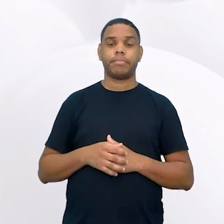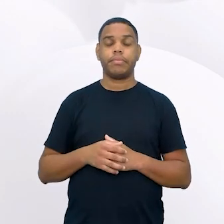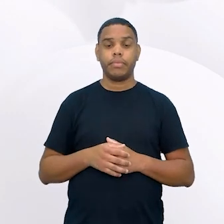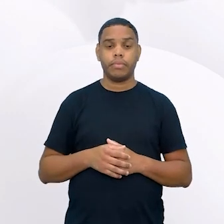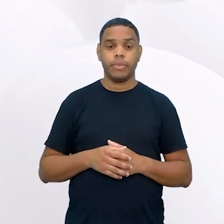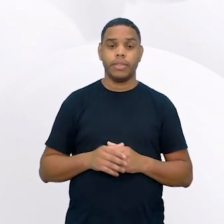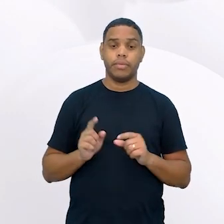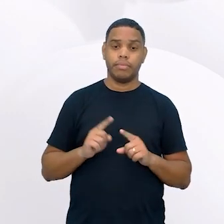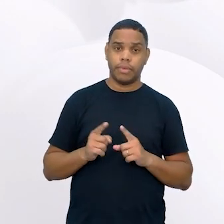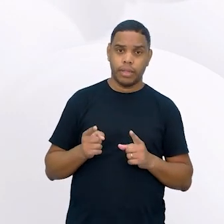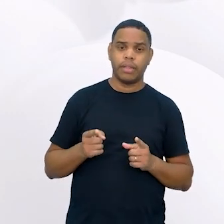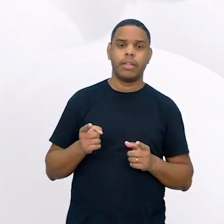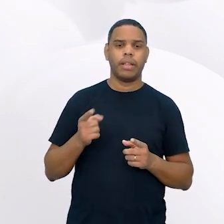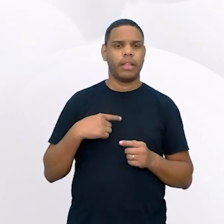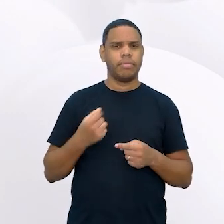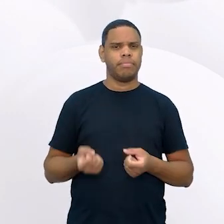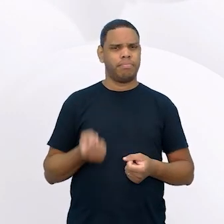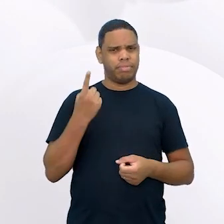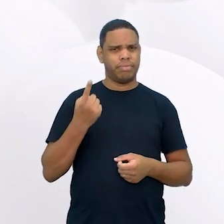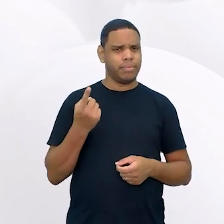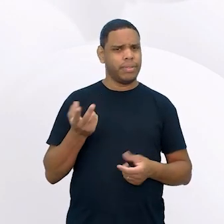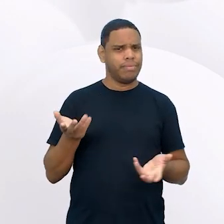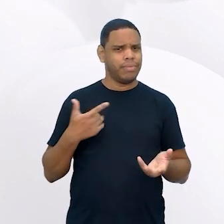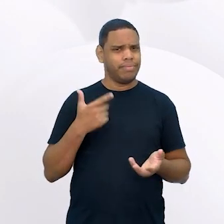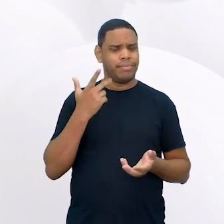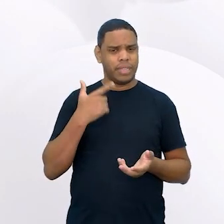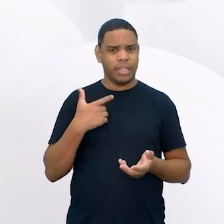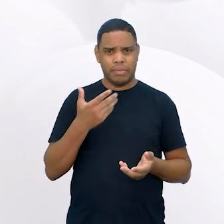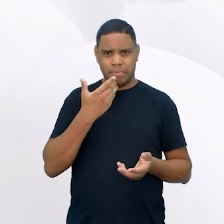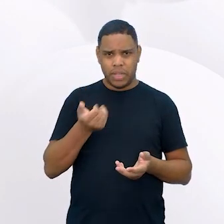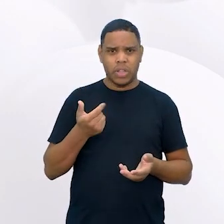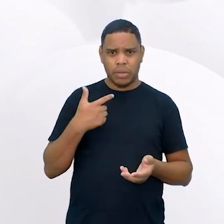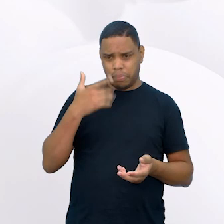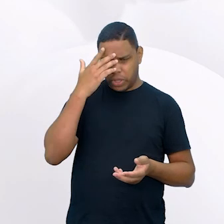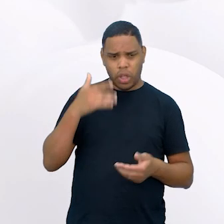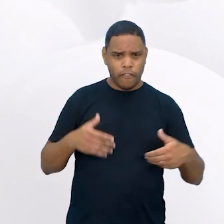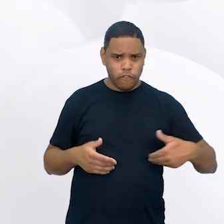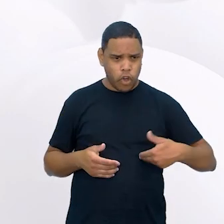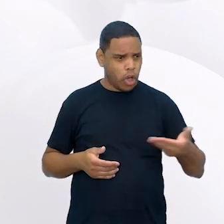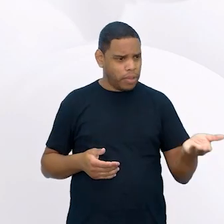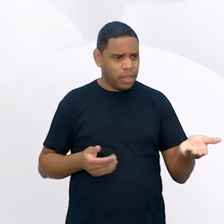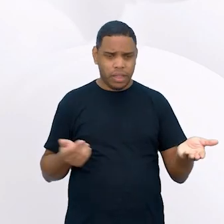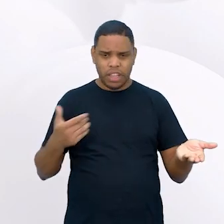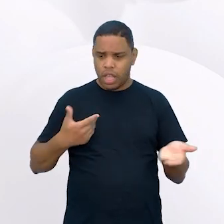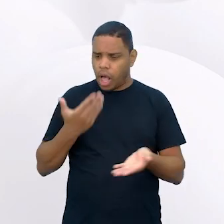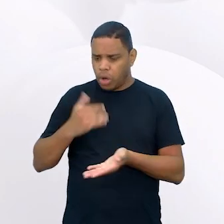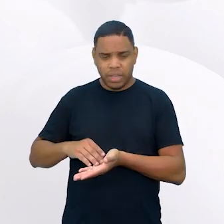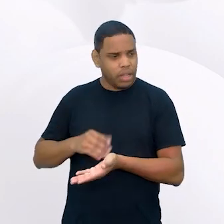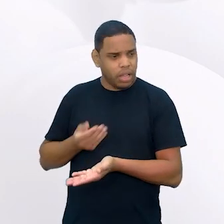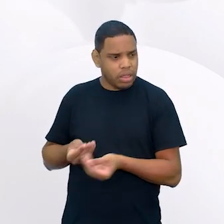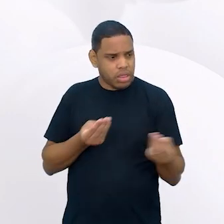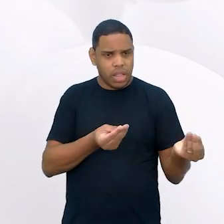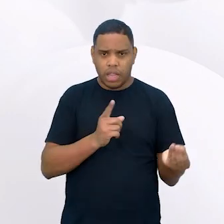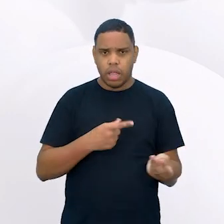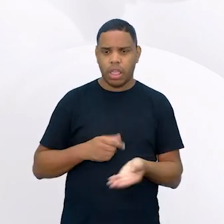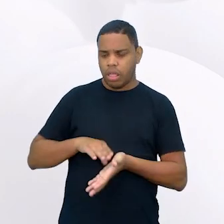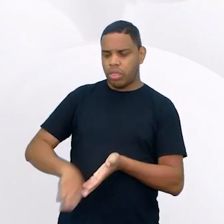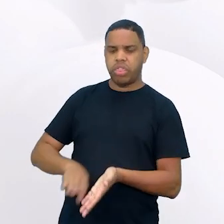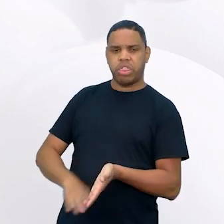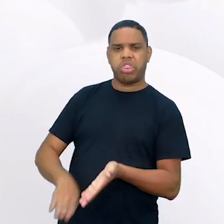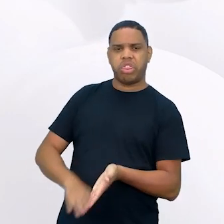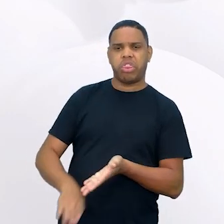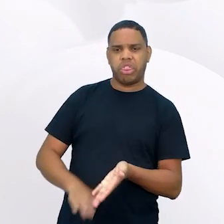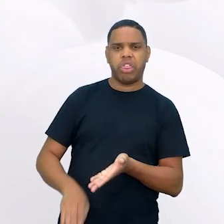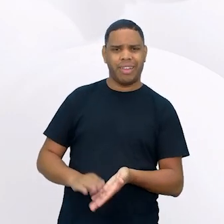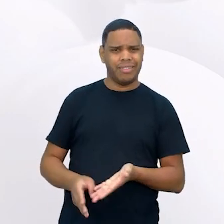Só que isso, assim, é um contrassenso absurdo, porque você prefere deixar uma pessoa com fome do que, eventualmente, num descuido